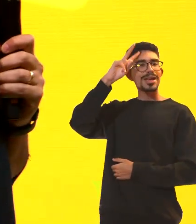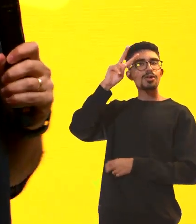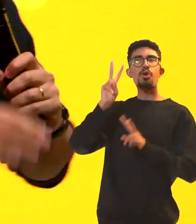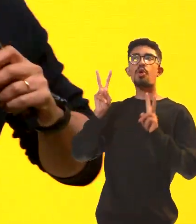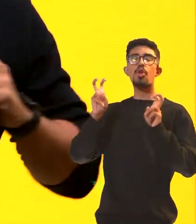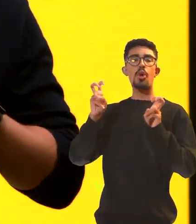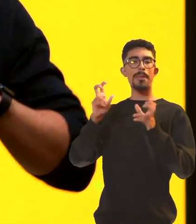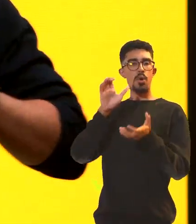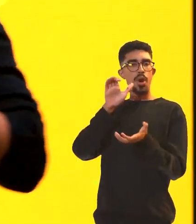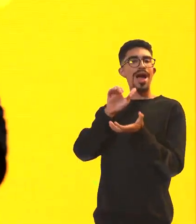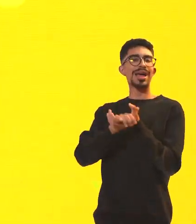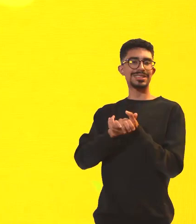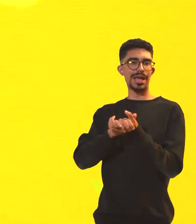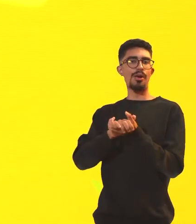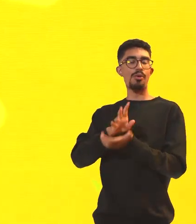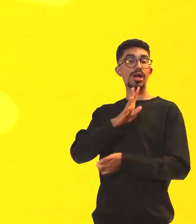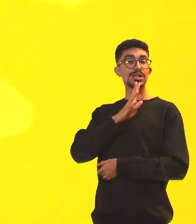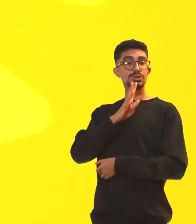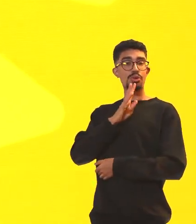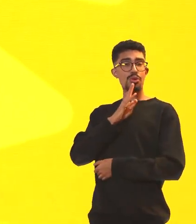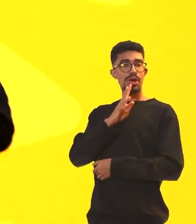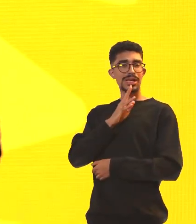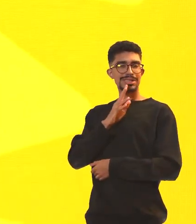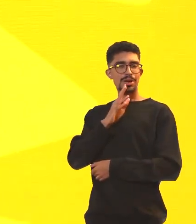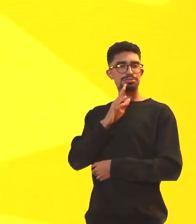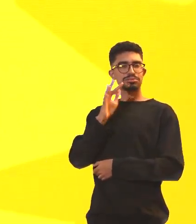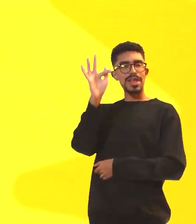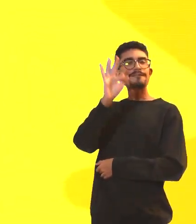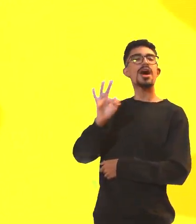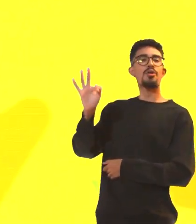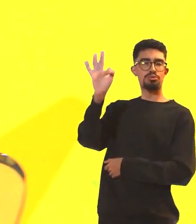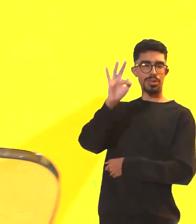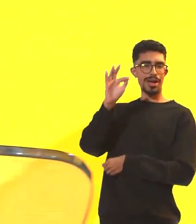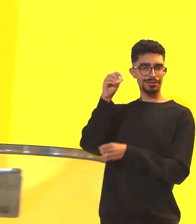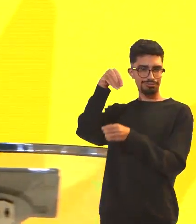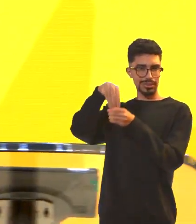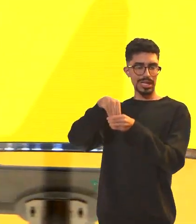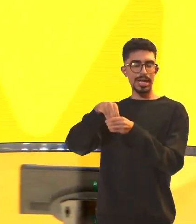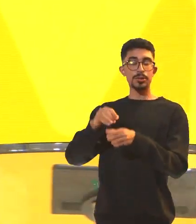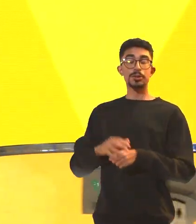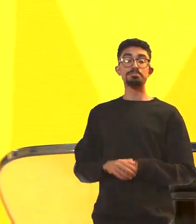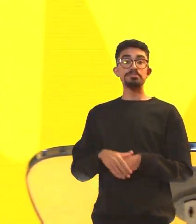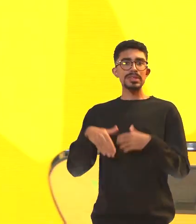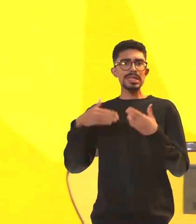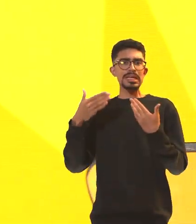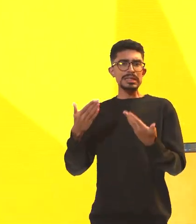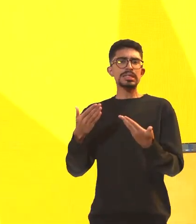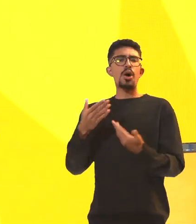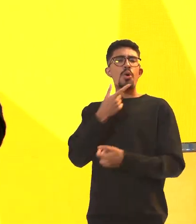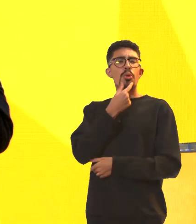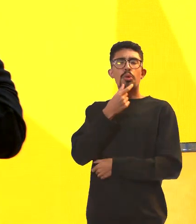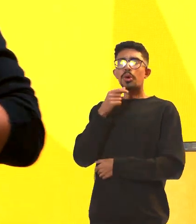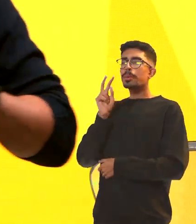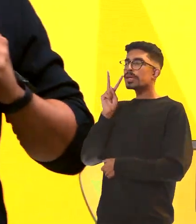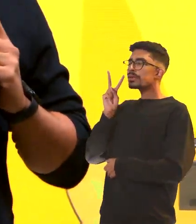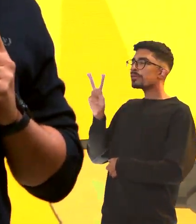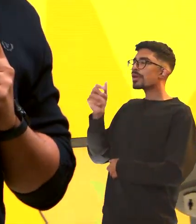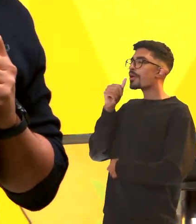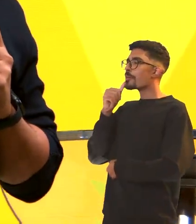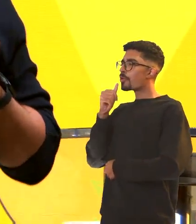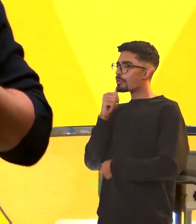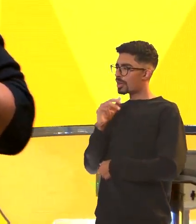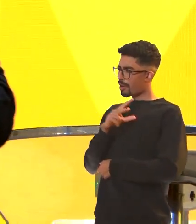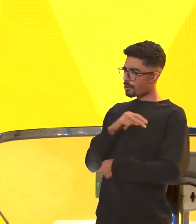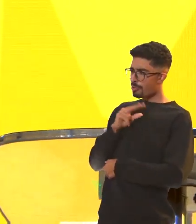na época da faculdade, do colégio, ali indo para a faculdade. Eles se conheceram e logo foi despertado aquele interesse um pelo outro. E uma